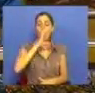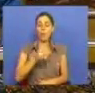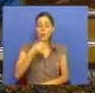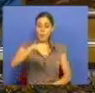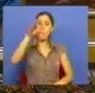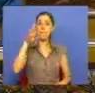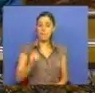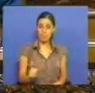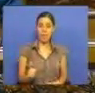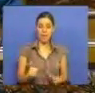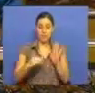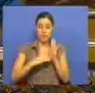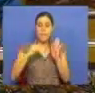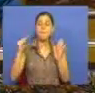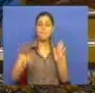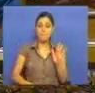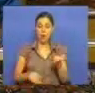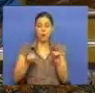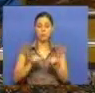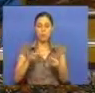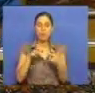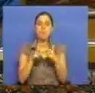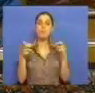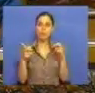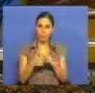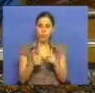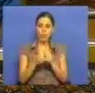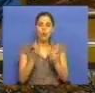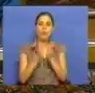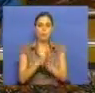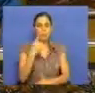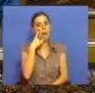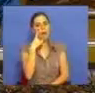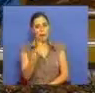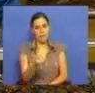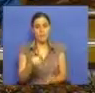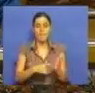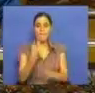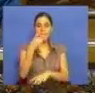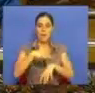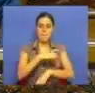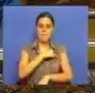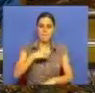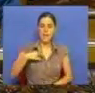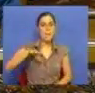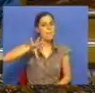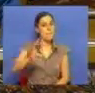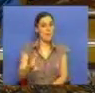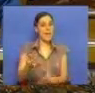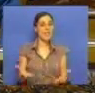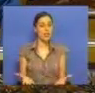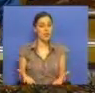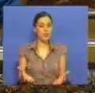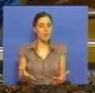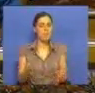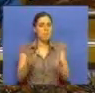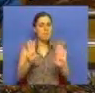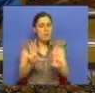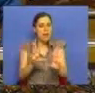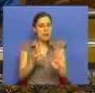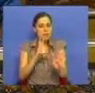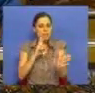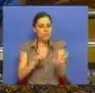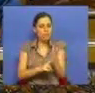Partido Socialista tomou posse, este era um problema que todos reconhecíamos. Faltam médicos no país. Mas apesar